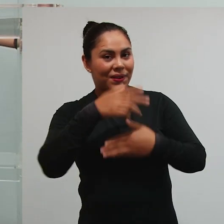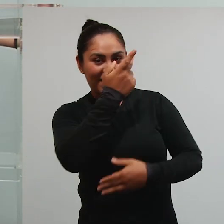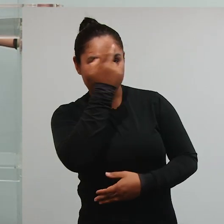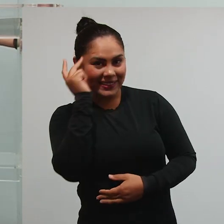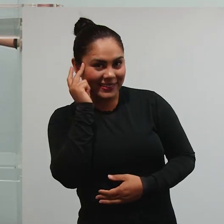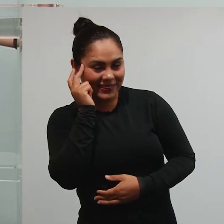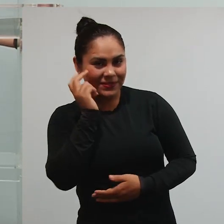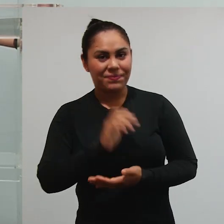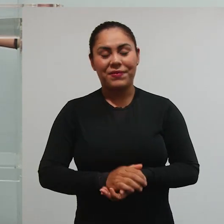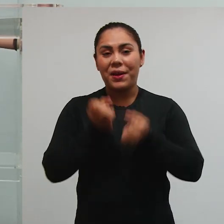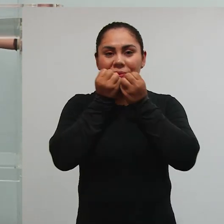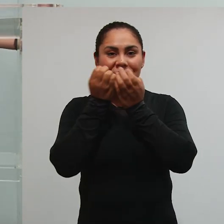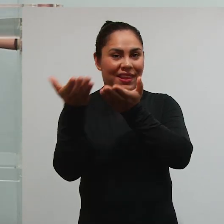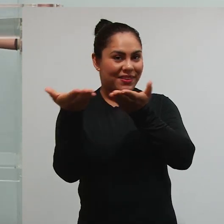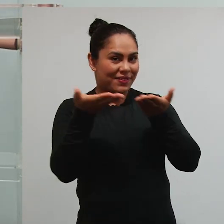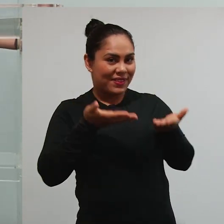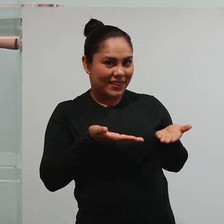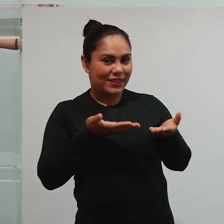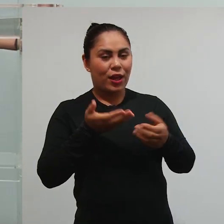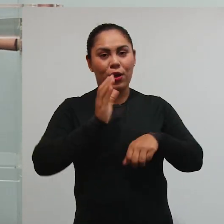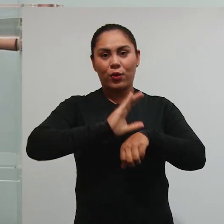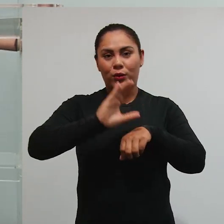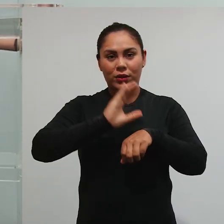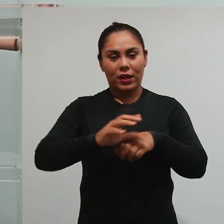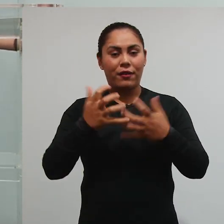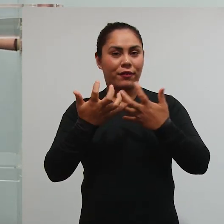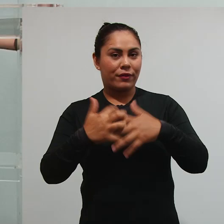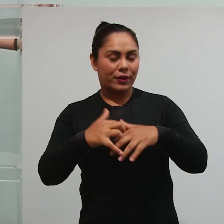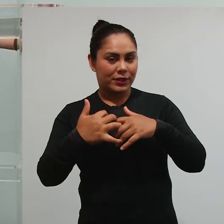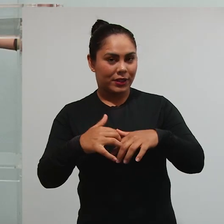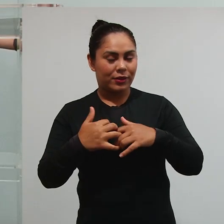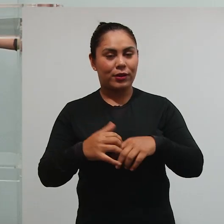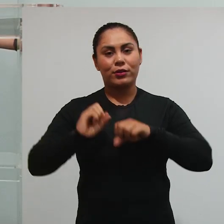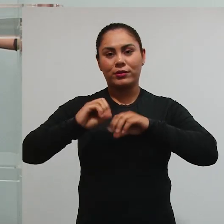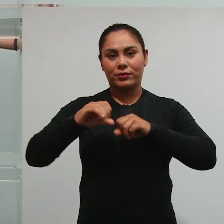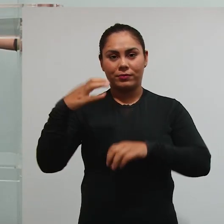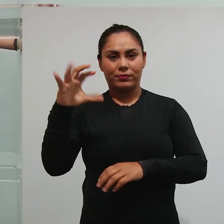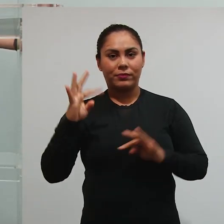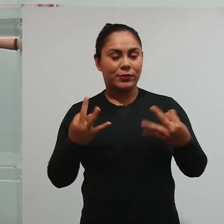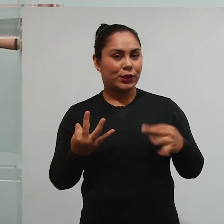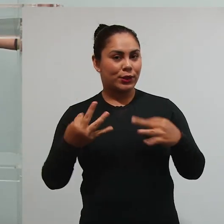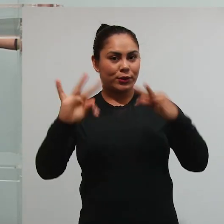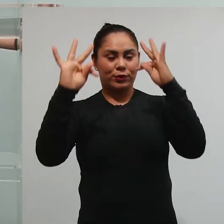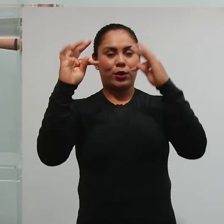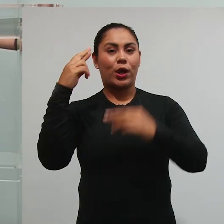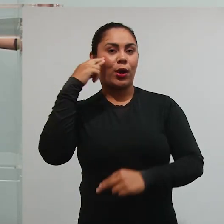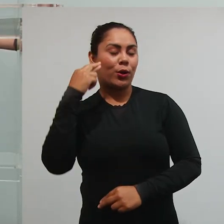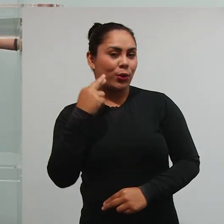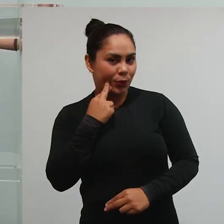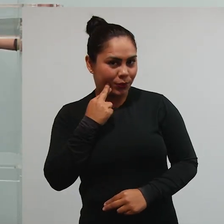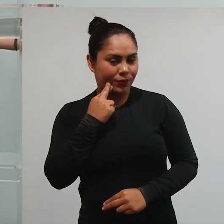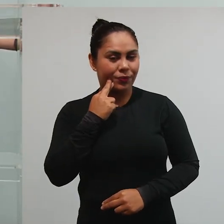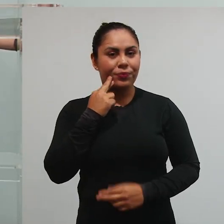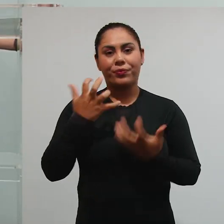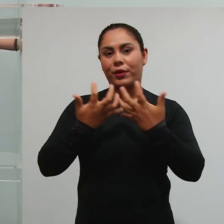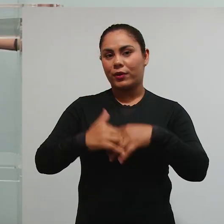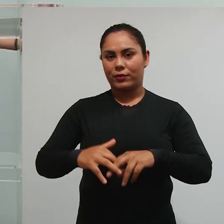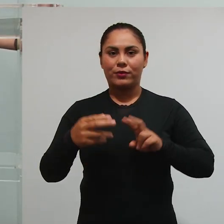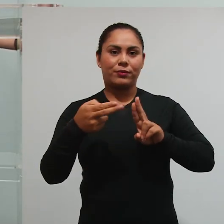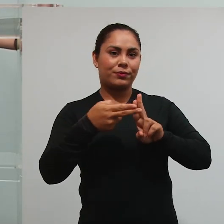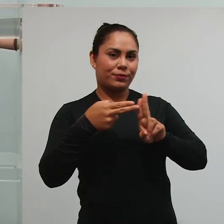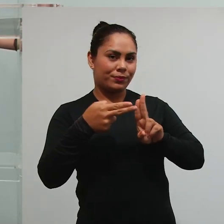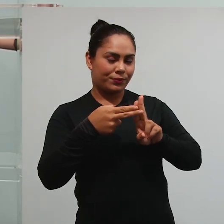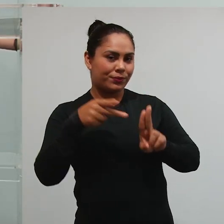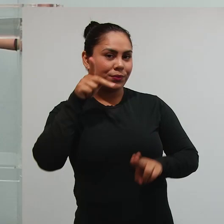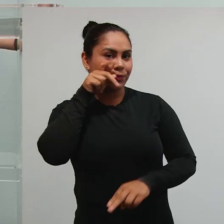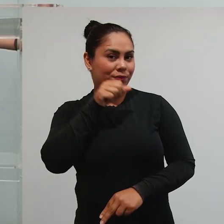Saudações, pessoas! Sejam bem-vindos aos cursos do Instituto Federal de Educação, Ciência e Tecnologia de Rondônia, o IFRO